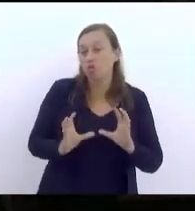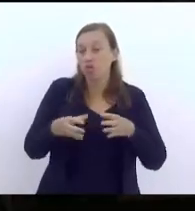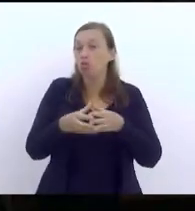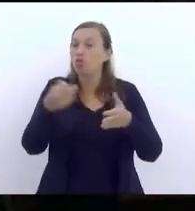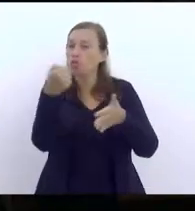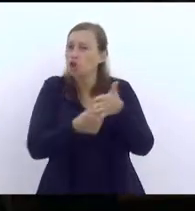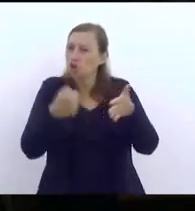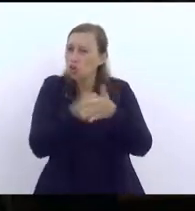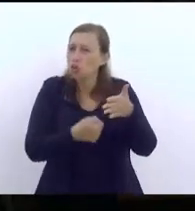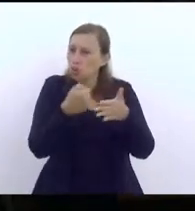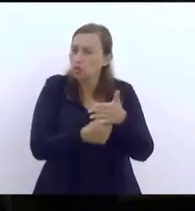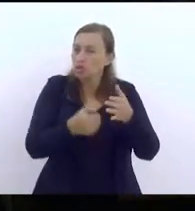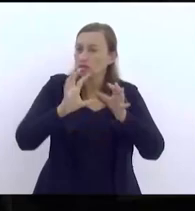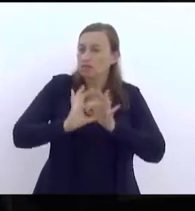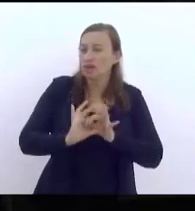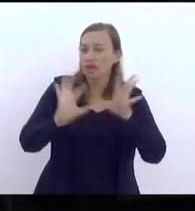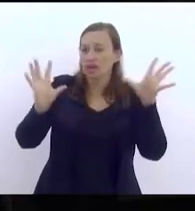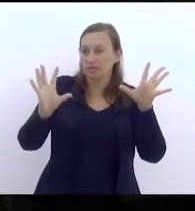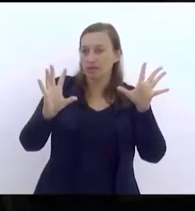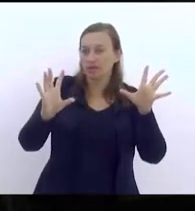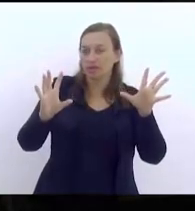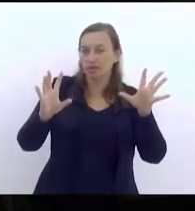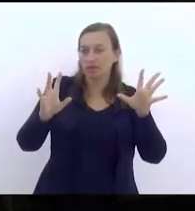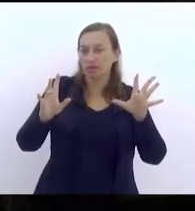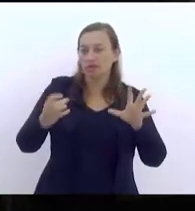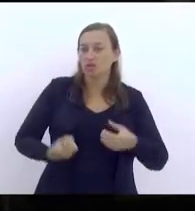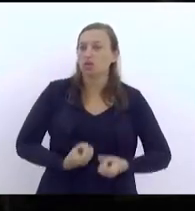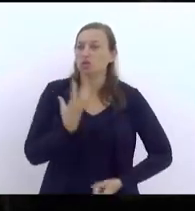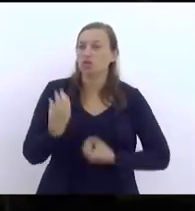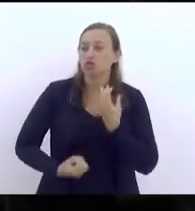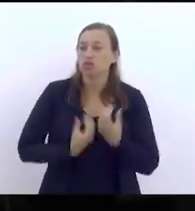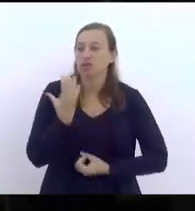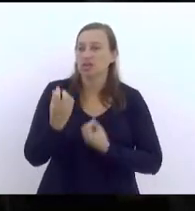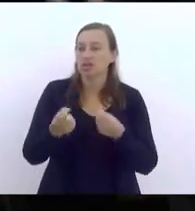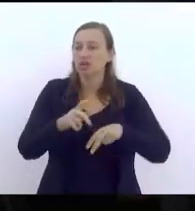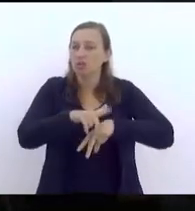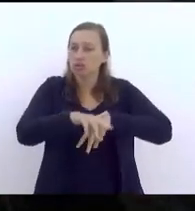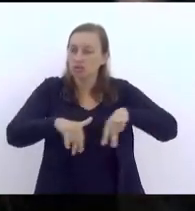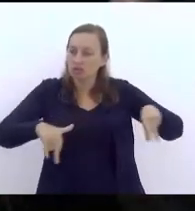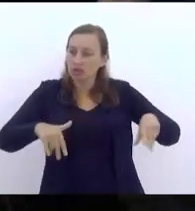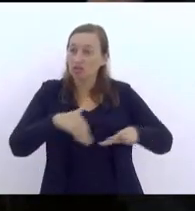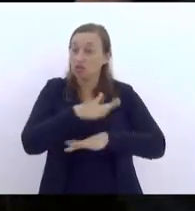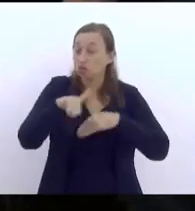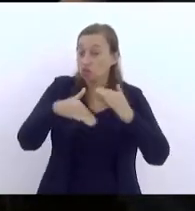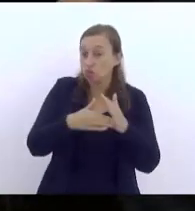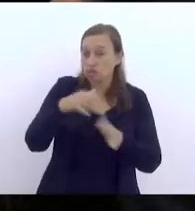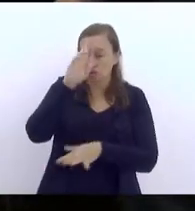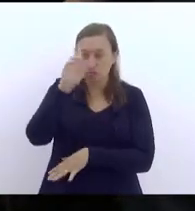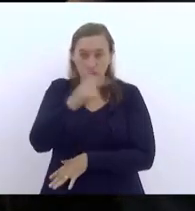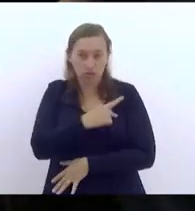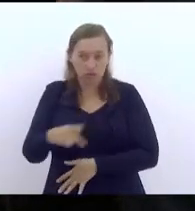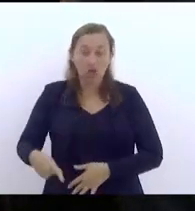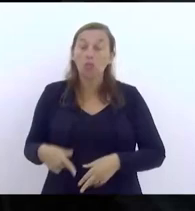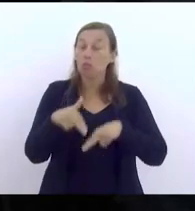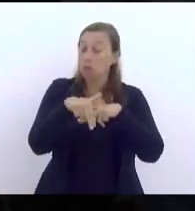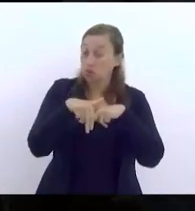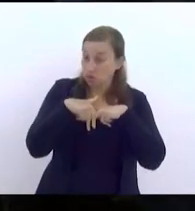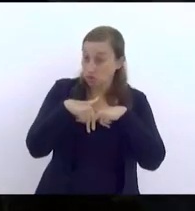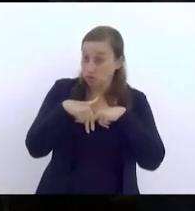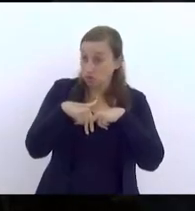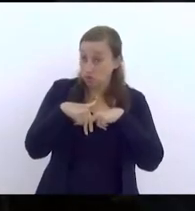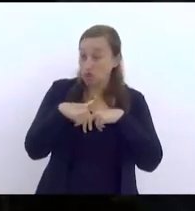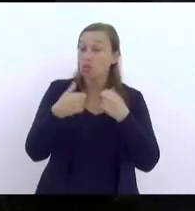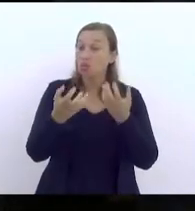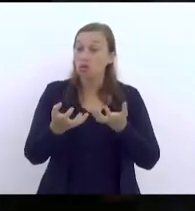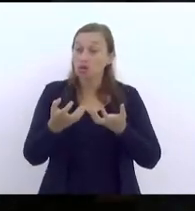luta pela liberdade de expressão sexual de todas e todos, senhor presidente. Por isso, eu